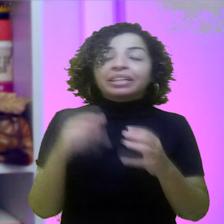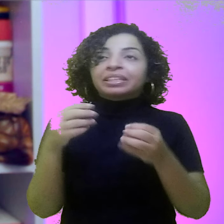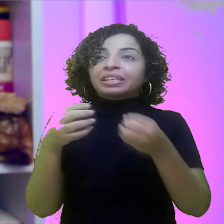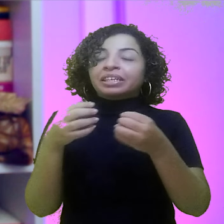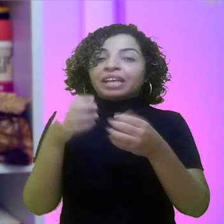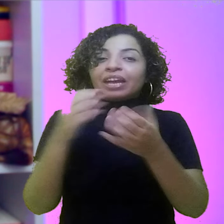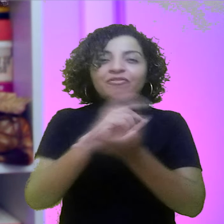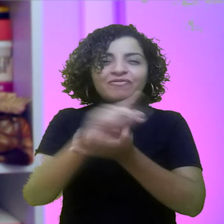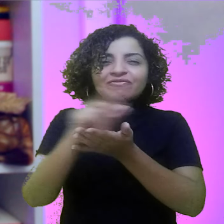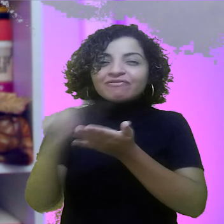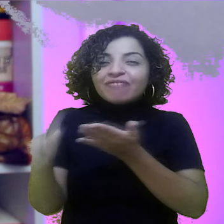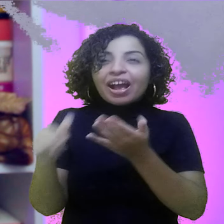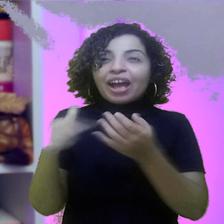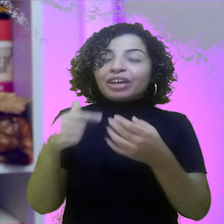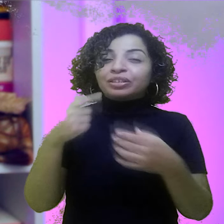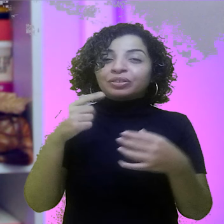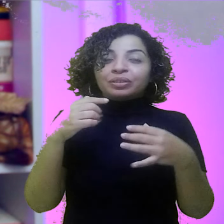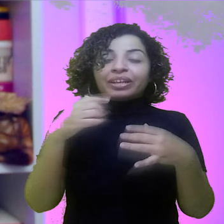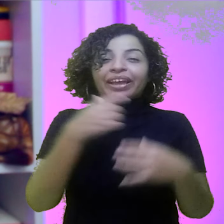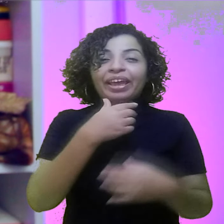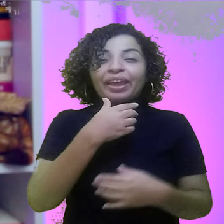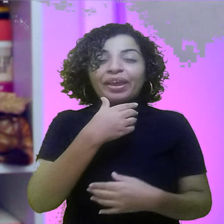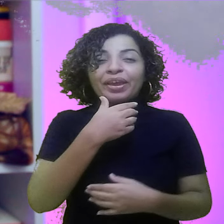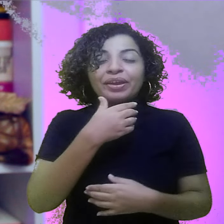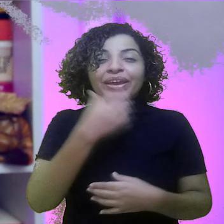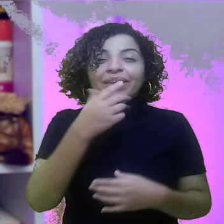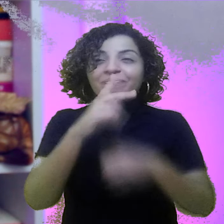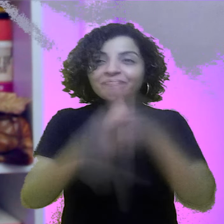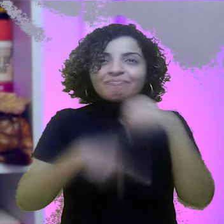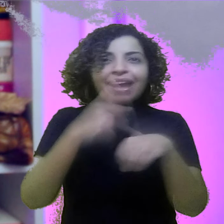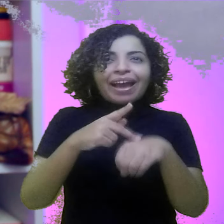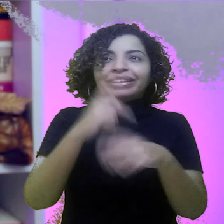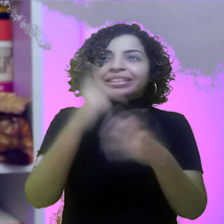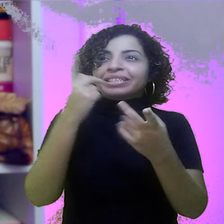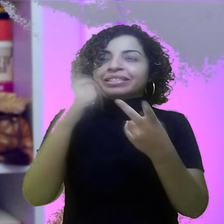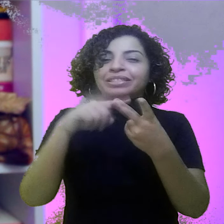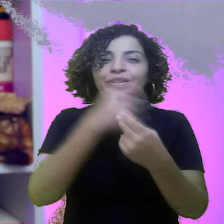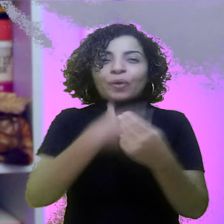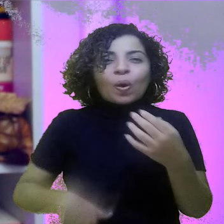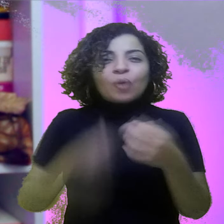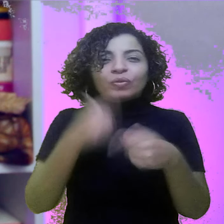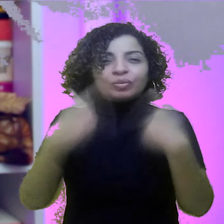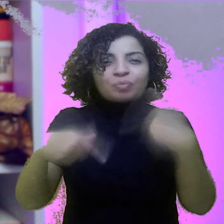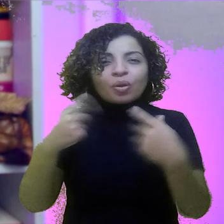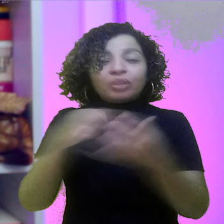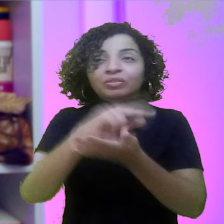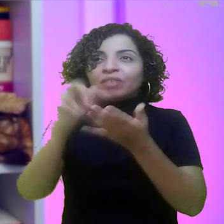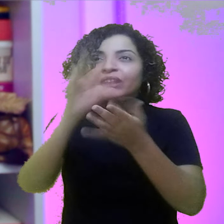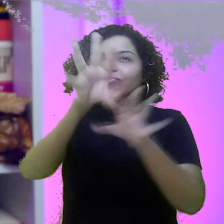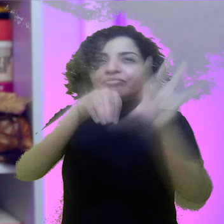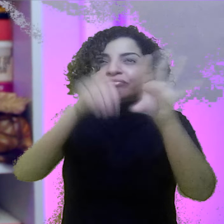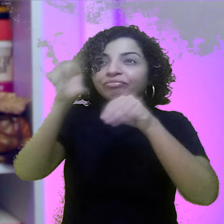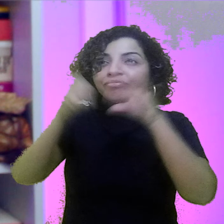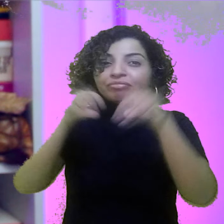Porfírio Dias, Vargas, são tantos, e em tantos países, e o Valle